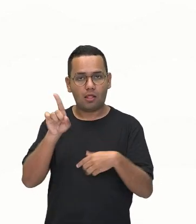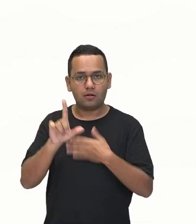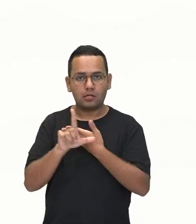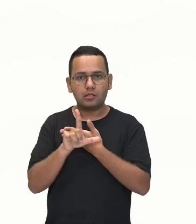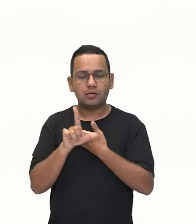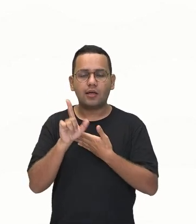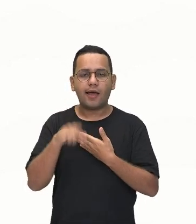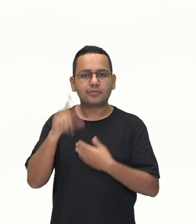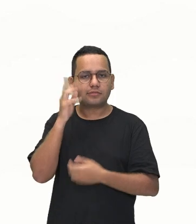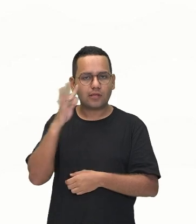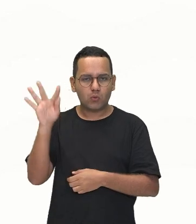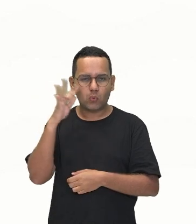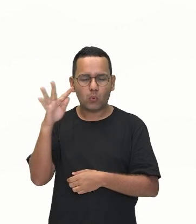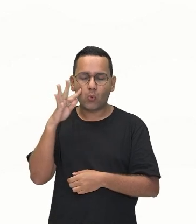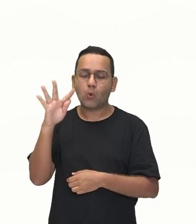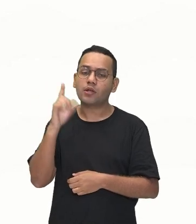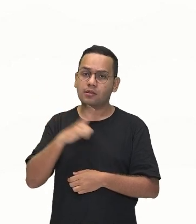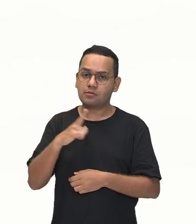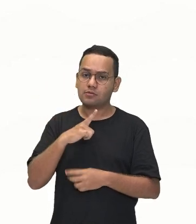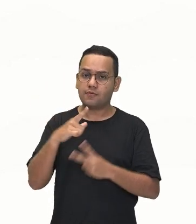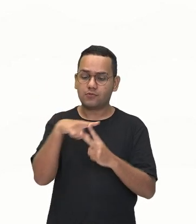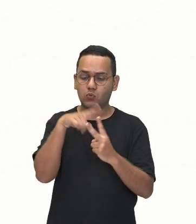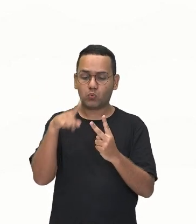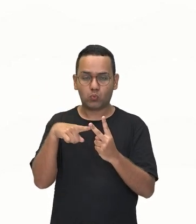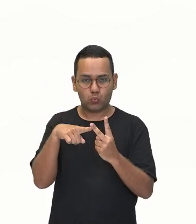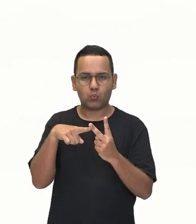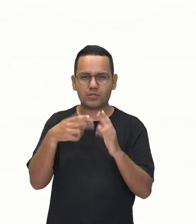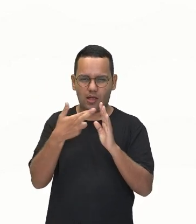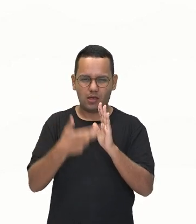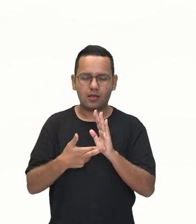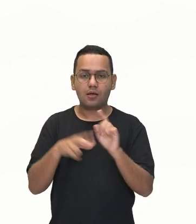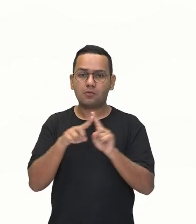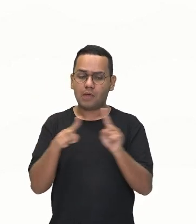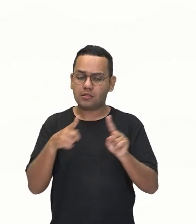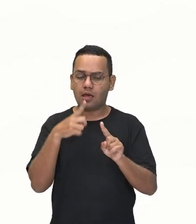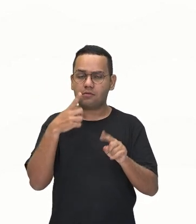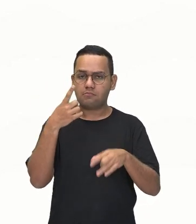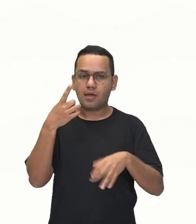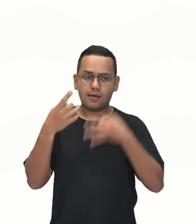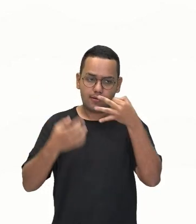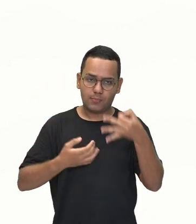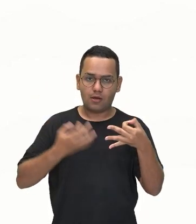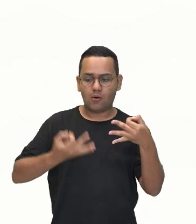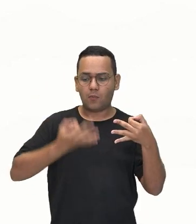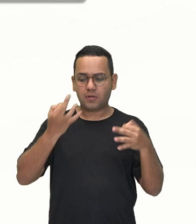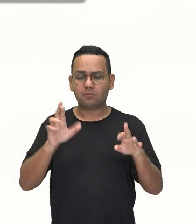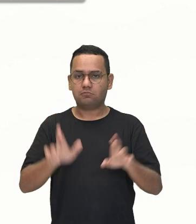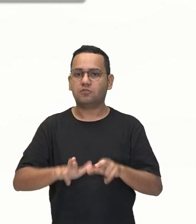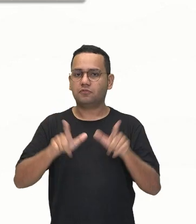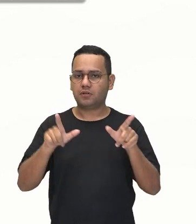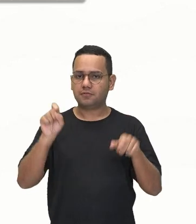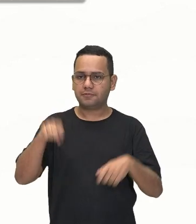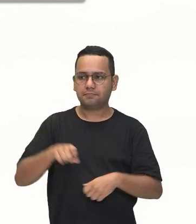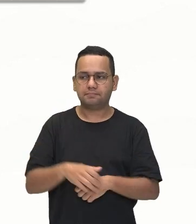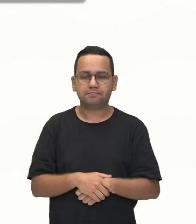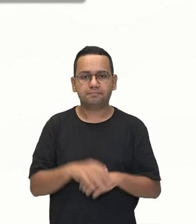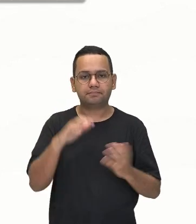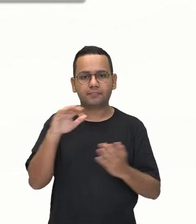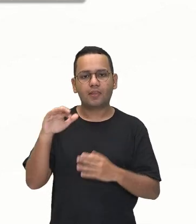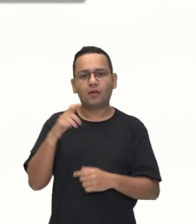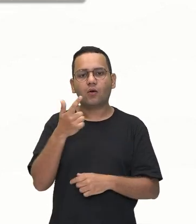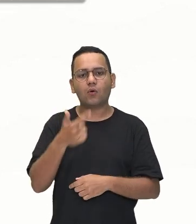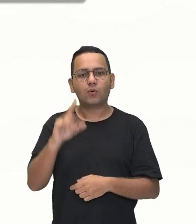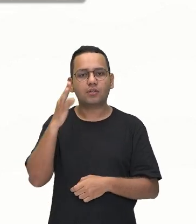essas duas leis, mas elas também têm críticas a respeito. Nós temos uma outra teoria, que é a